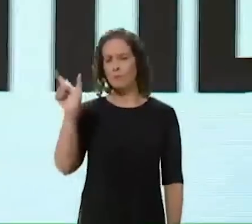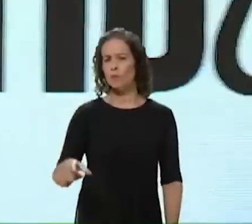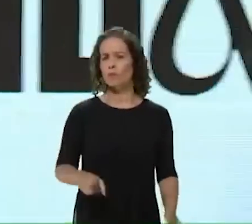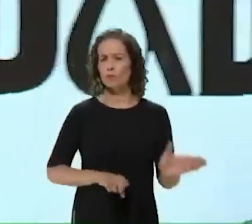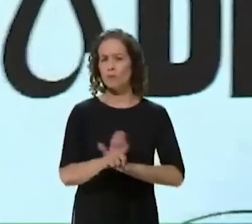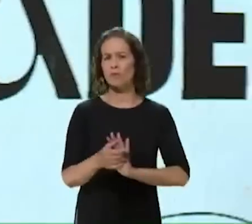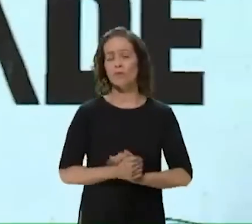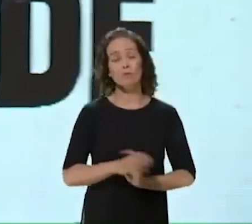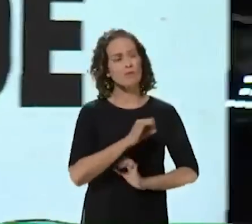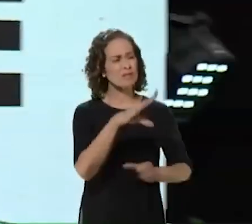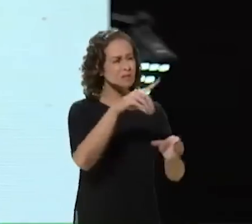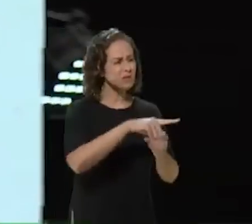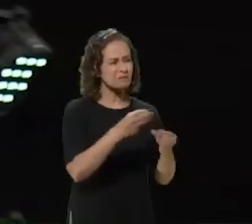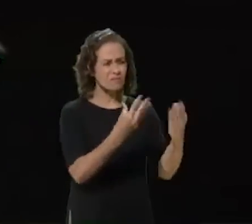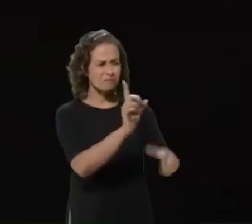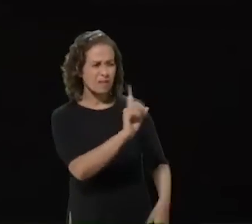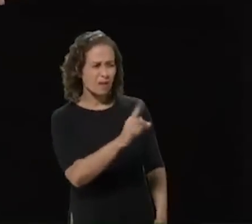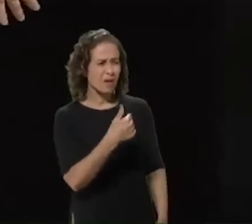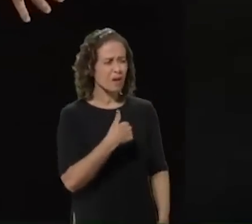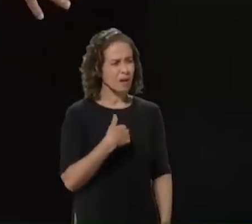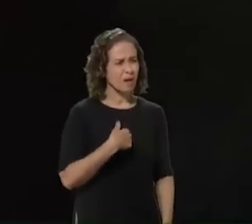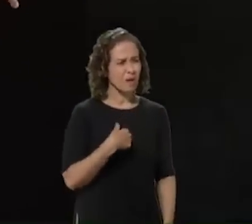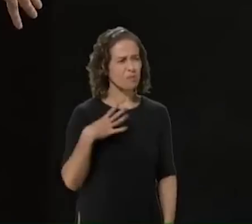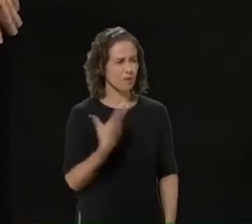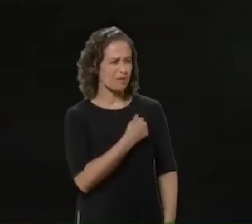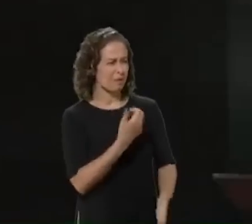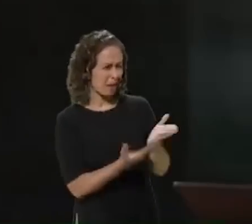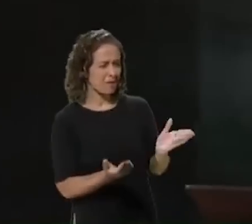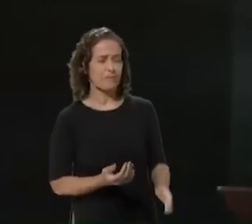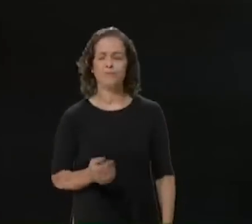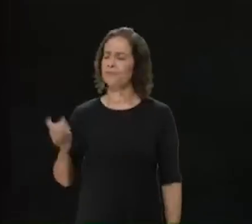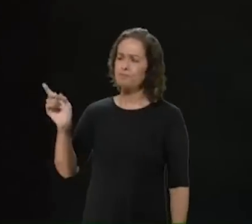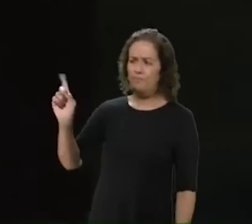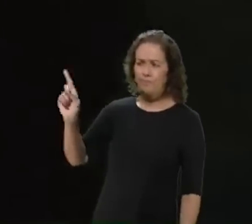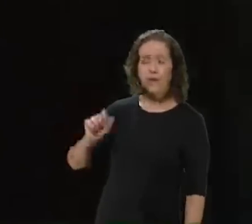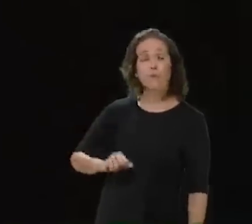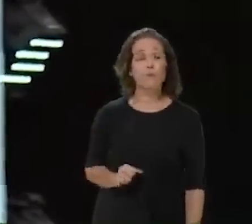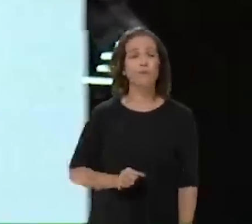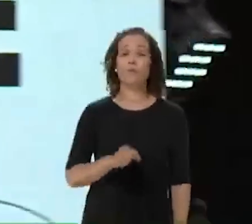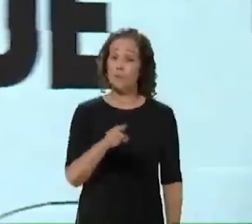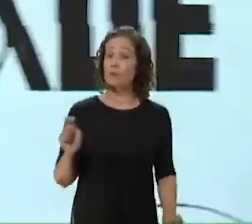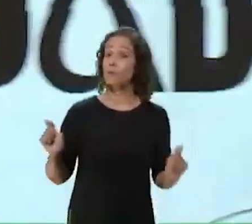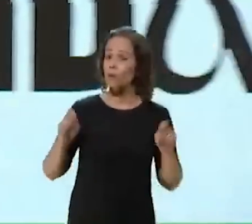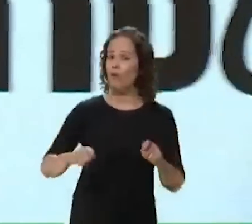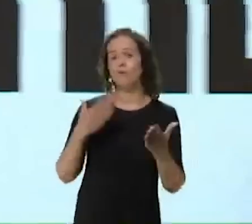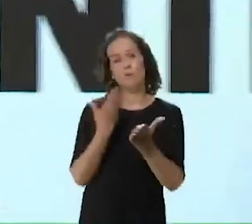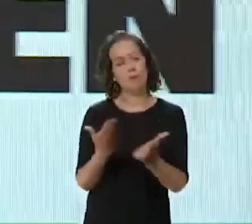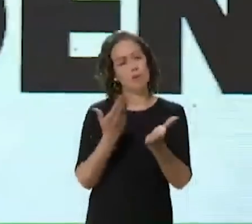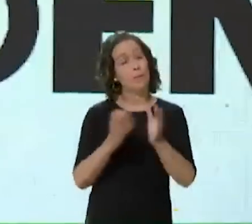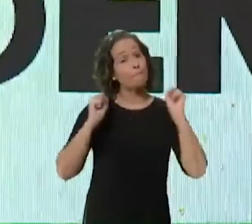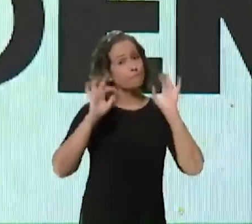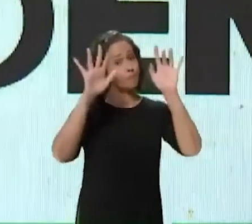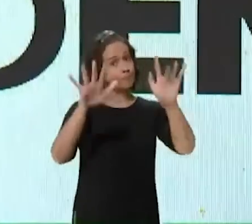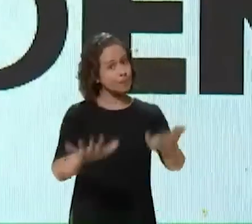perco a minha salvação? Não perde, não. Você pode perder bênçãos relacionadas à vida financeira? Pode. Mas você não vai deixar de ser